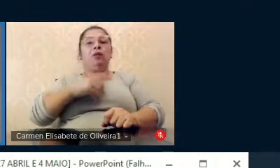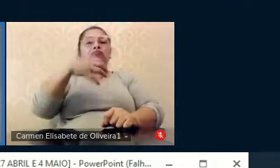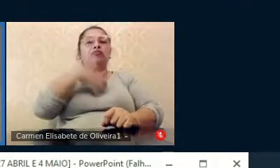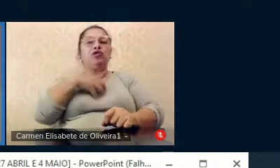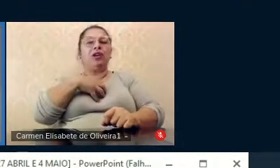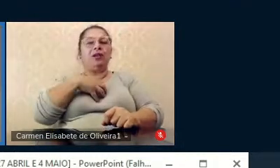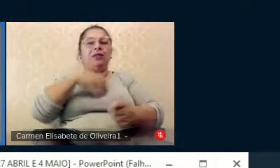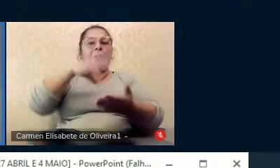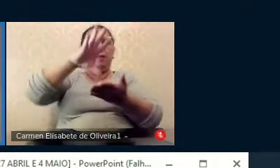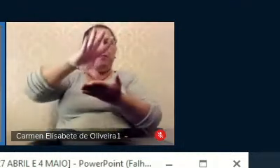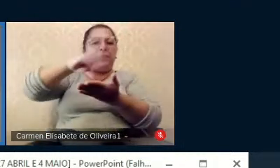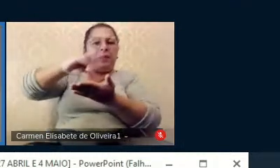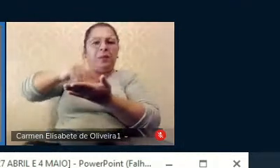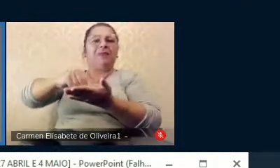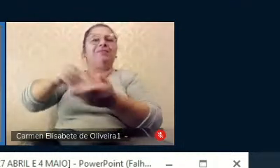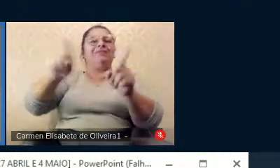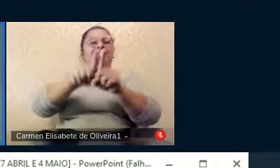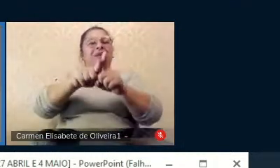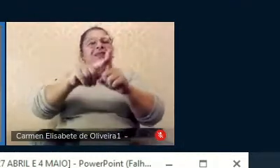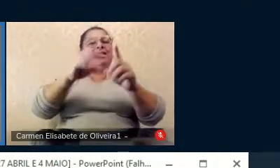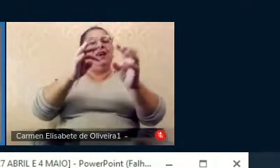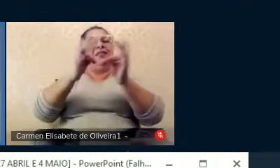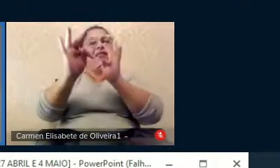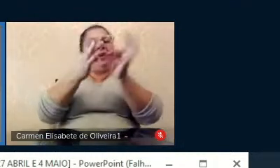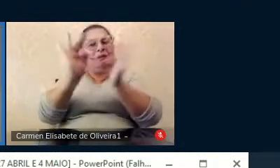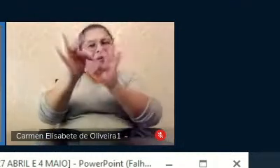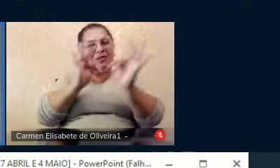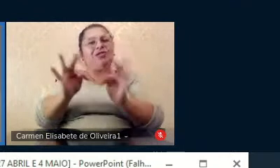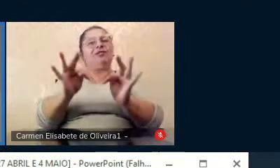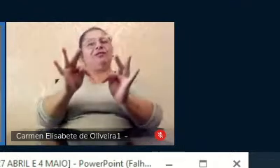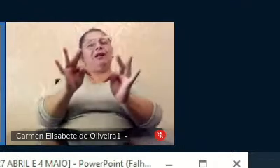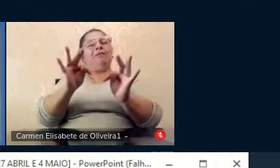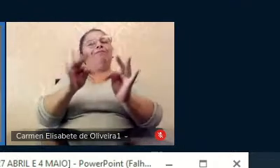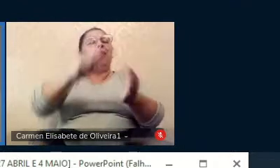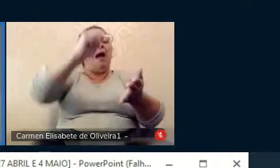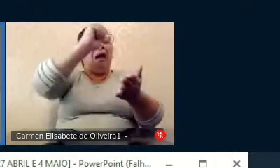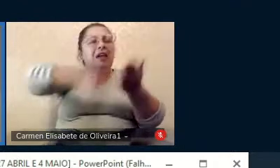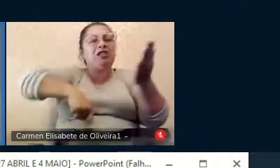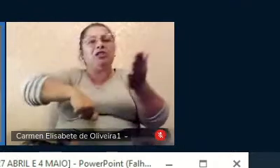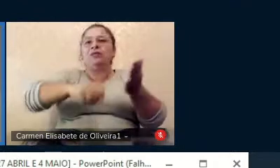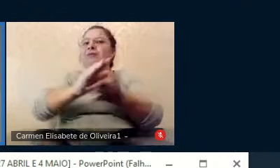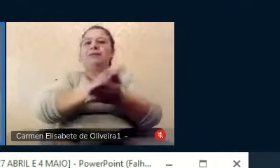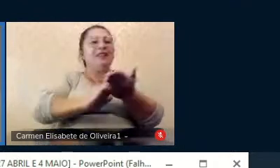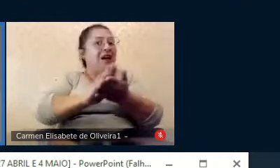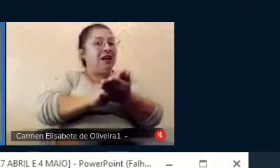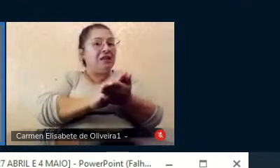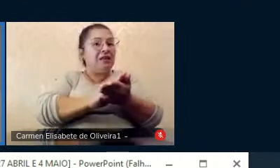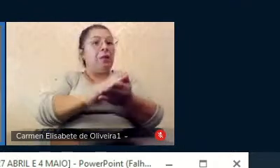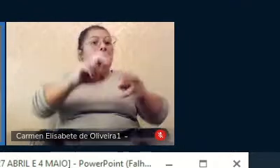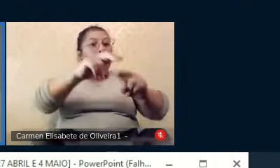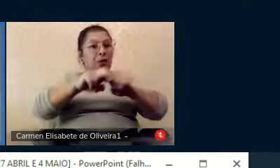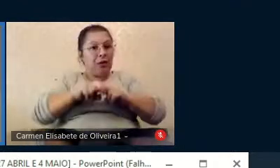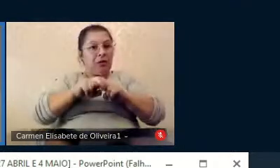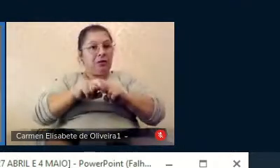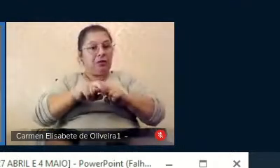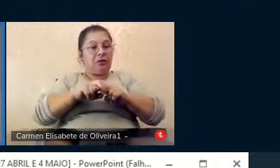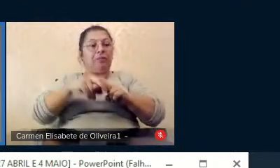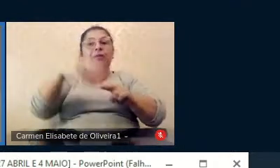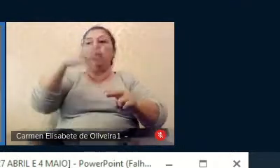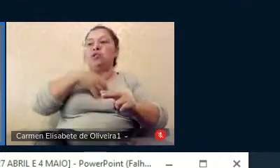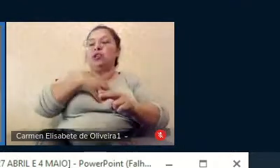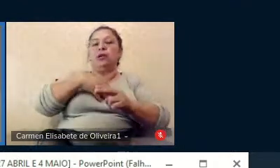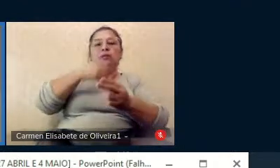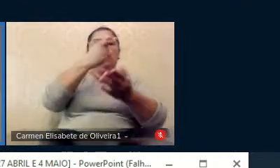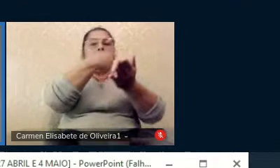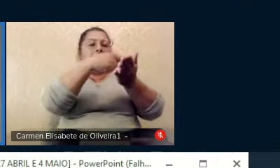né, tecnologias para fazer o registro como nós temos hoje, então elas eram registradas antigamente pelo papiro,